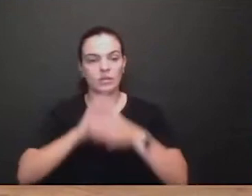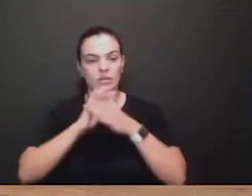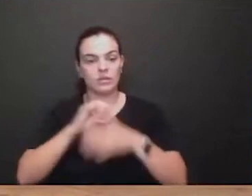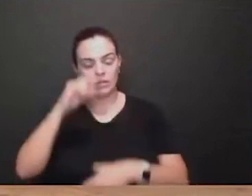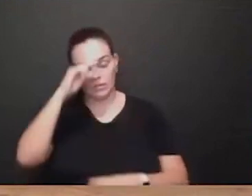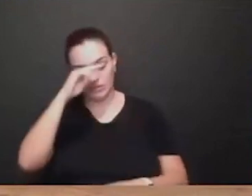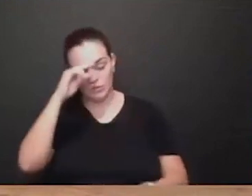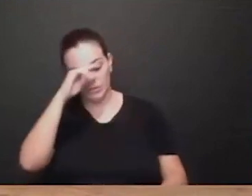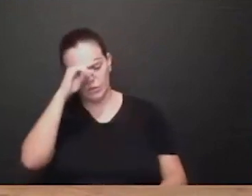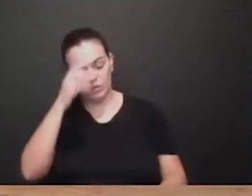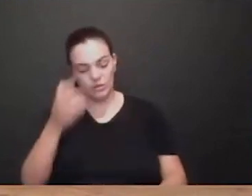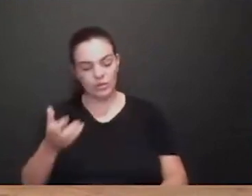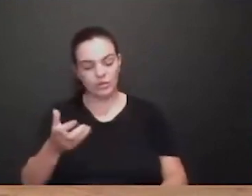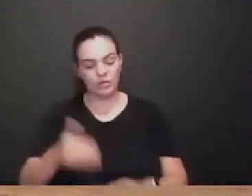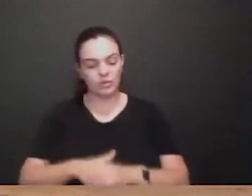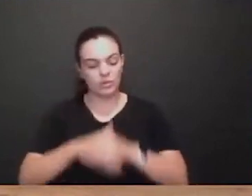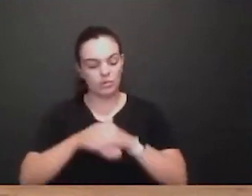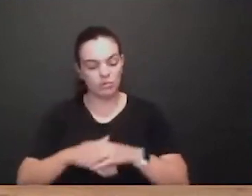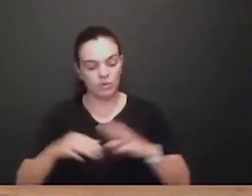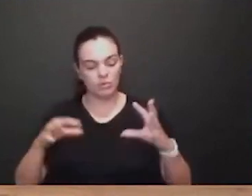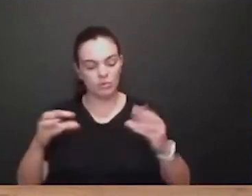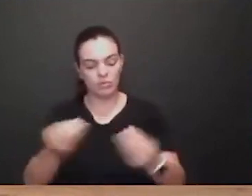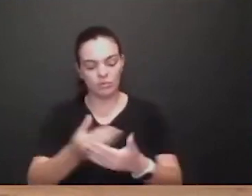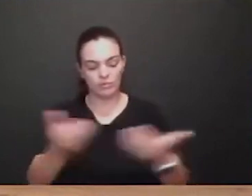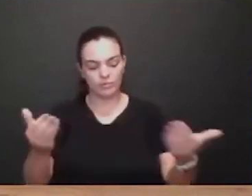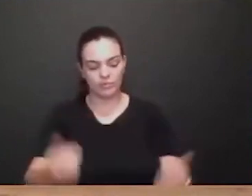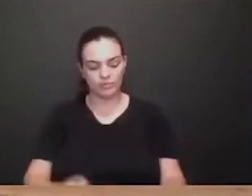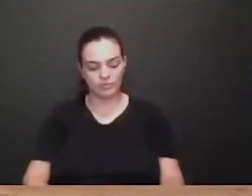Cumprimento a todos os demais vereadores.